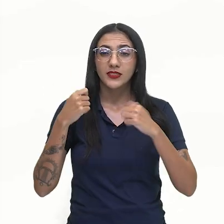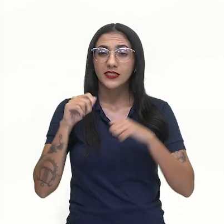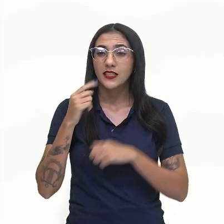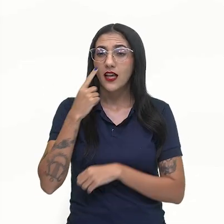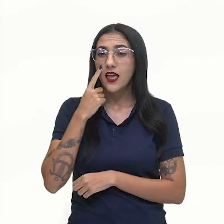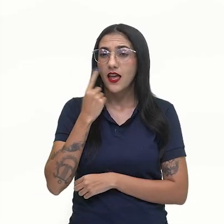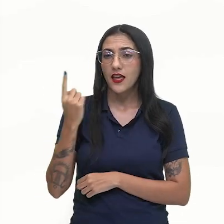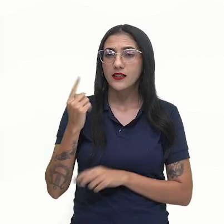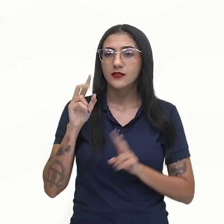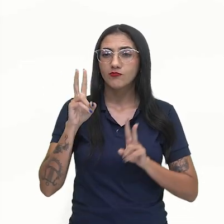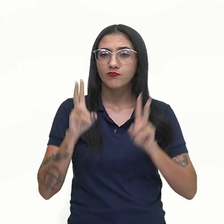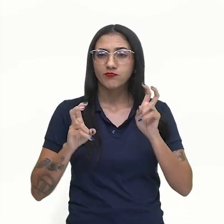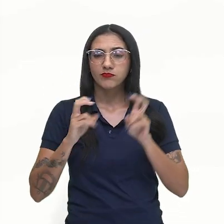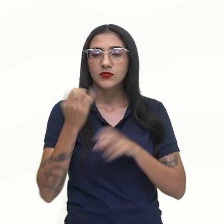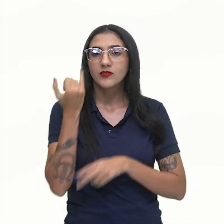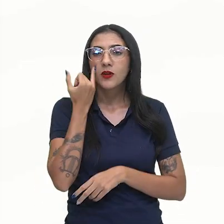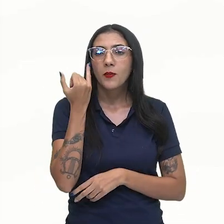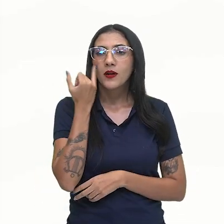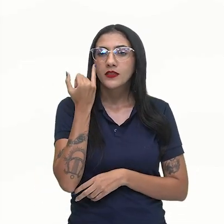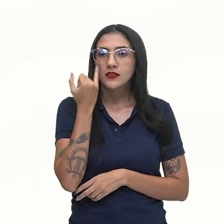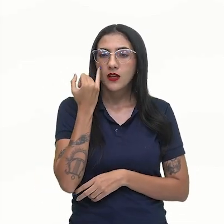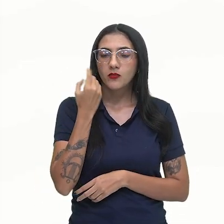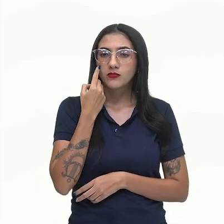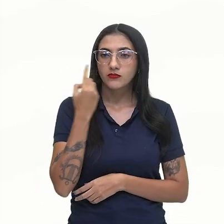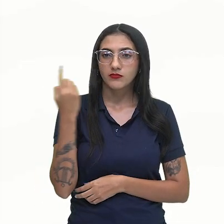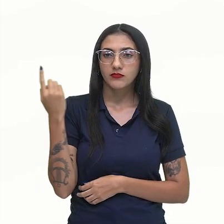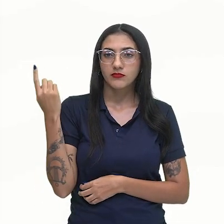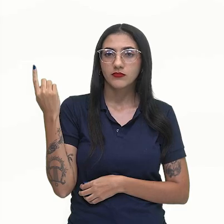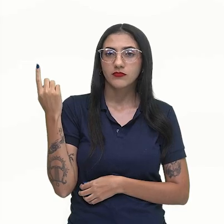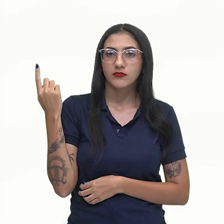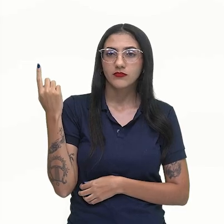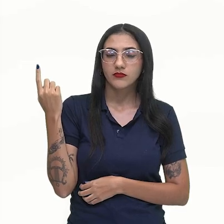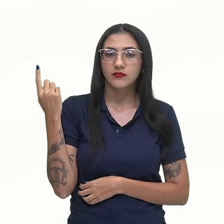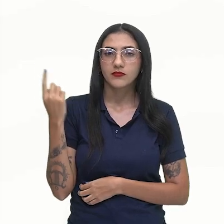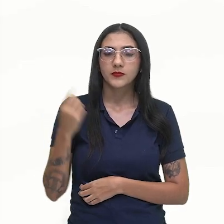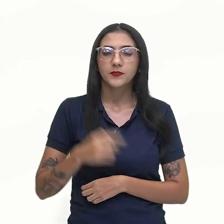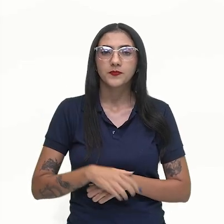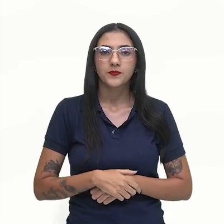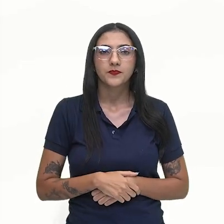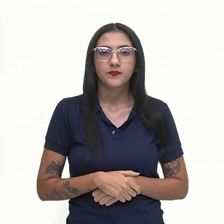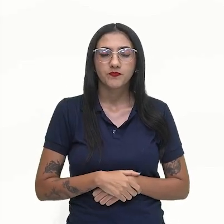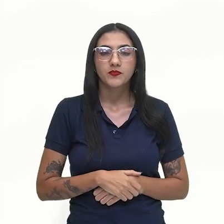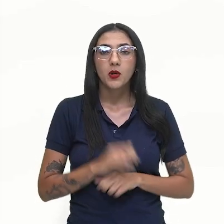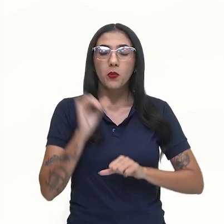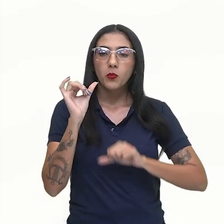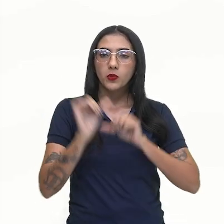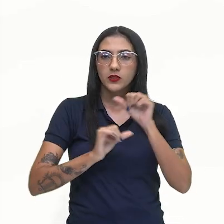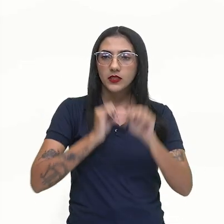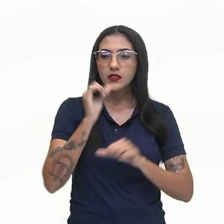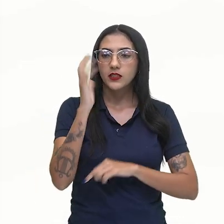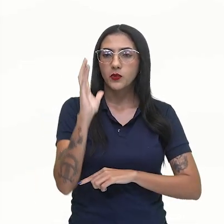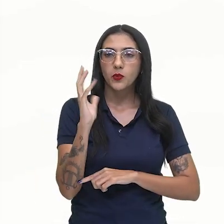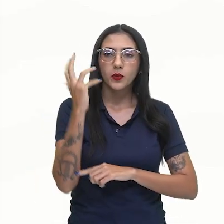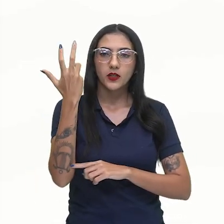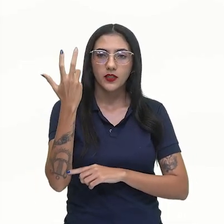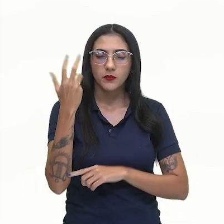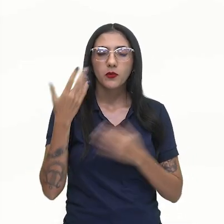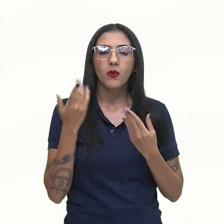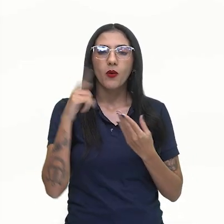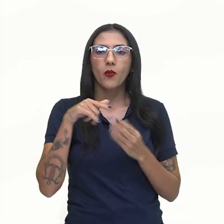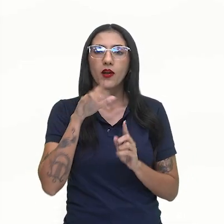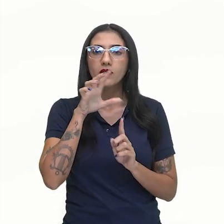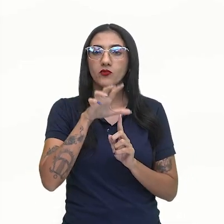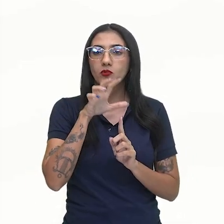informação exata, tá? Climate Change Effects on Agriculture. As mudanças climáticas e os efeitos,